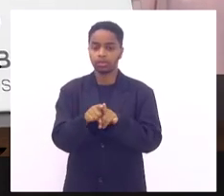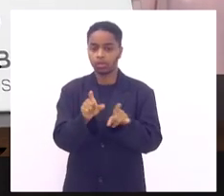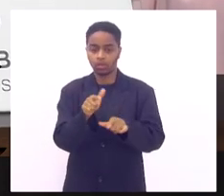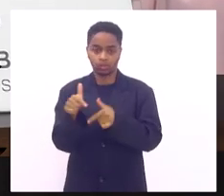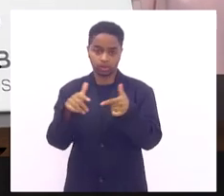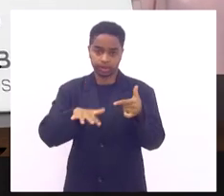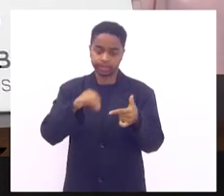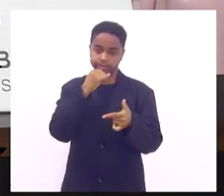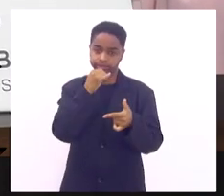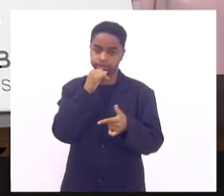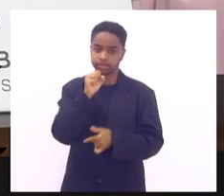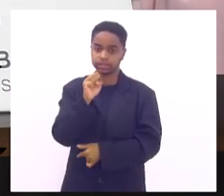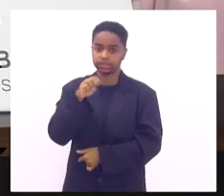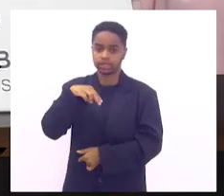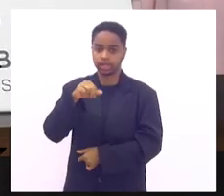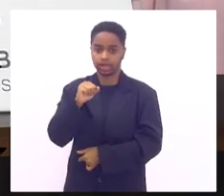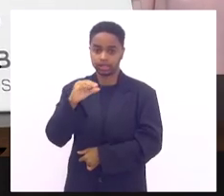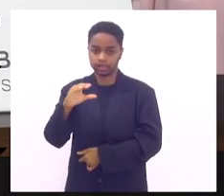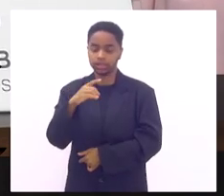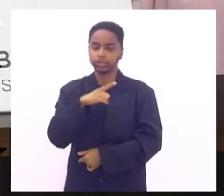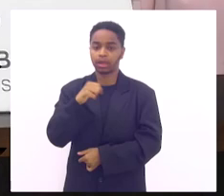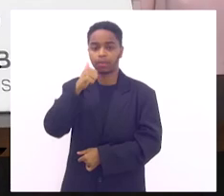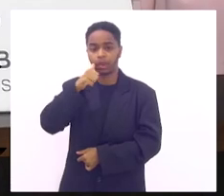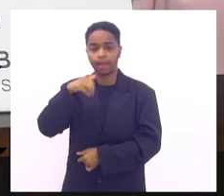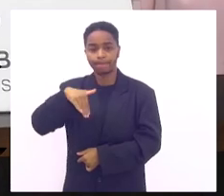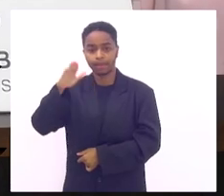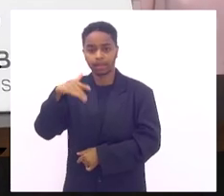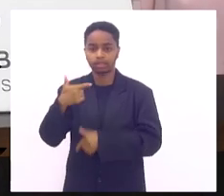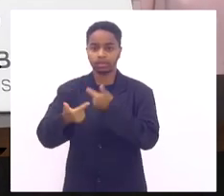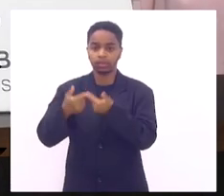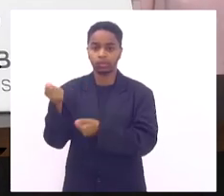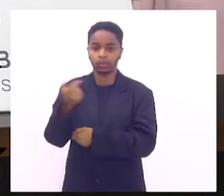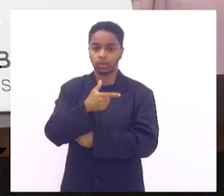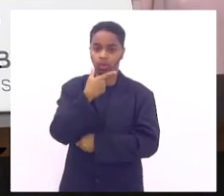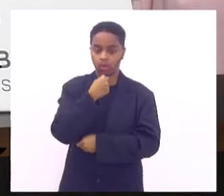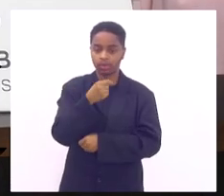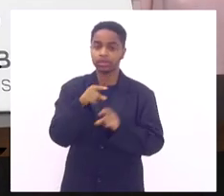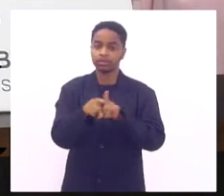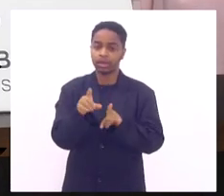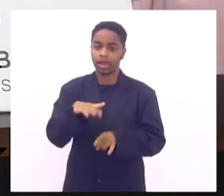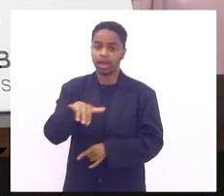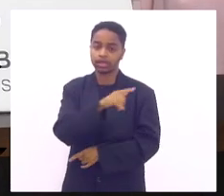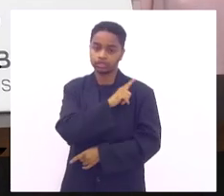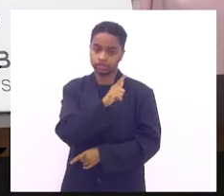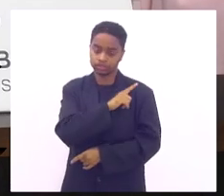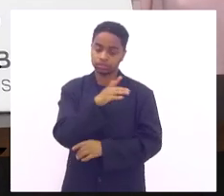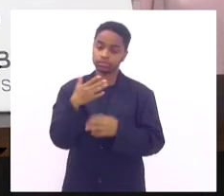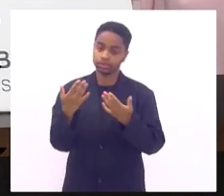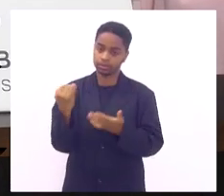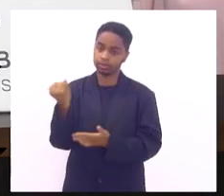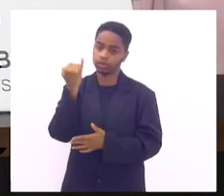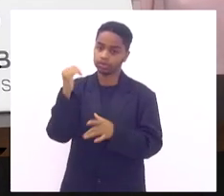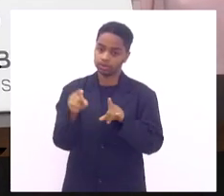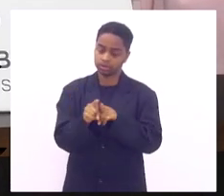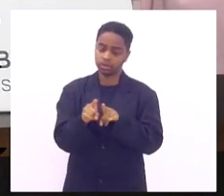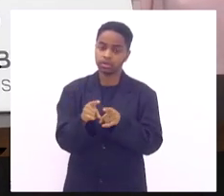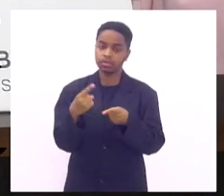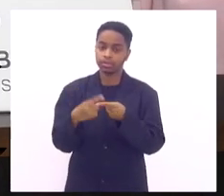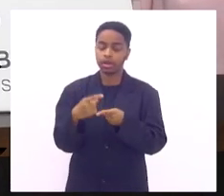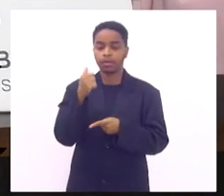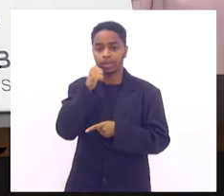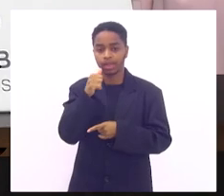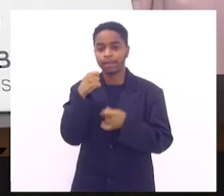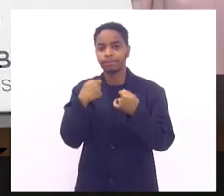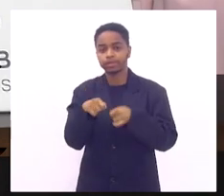por exemplo, nós temos mais mulheres do que homens, mas mais mulheres nos cargos de gestão também. Isso é importante, né? Elas precisam